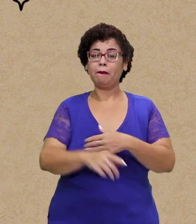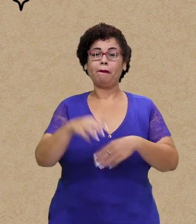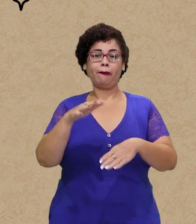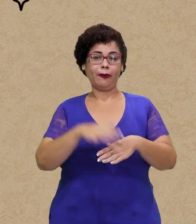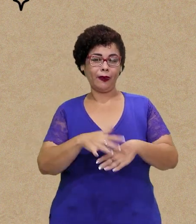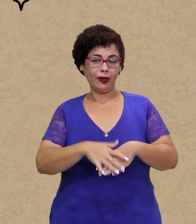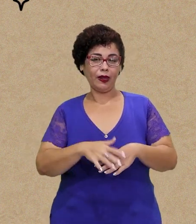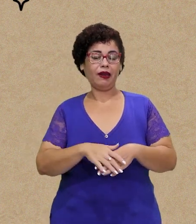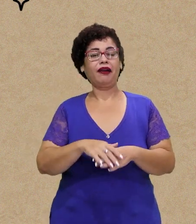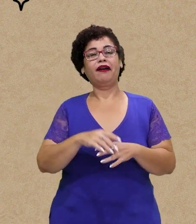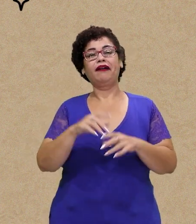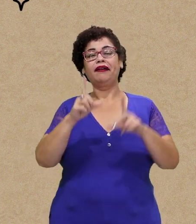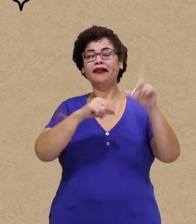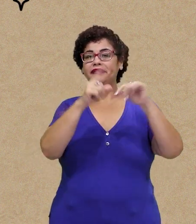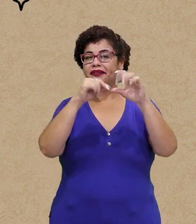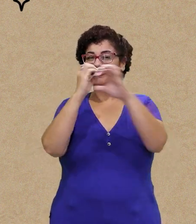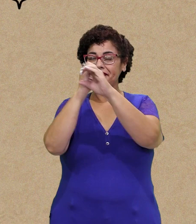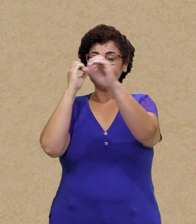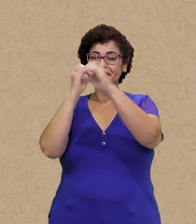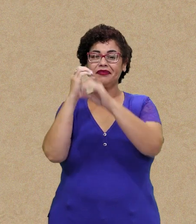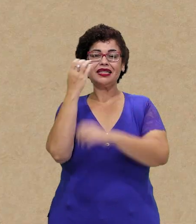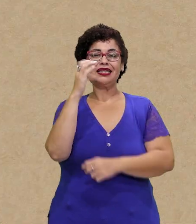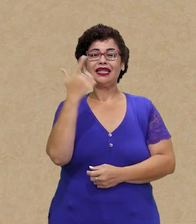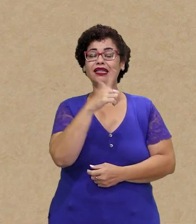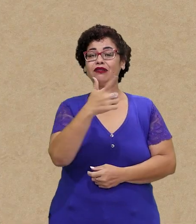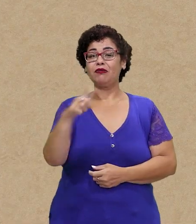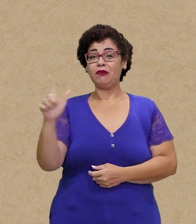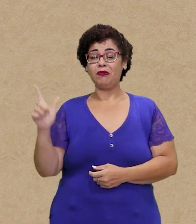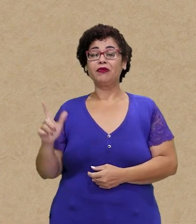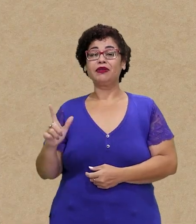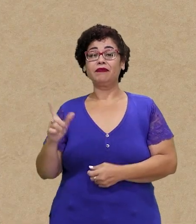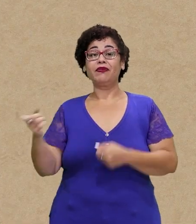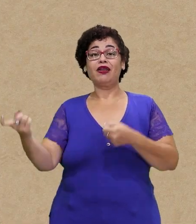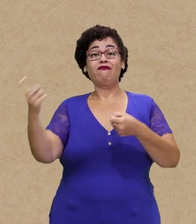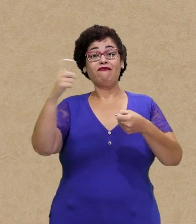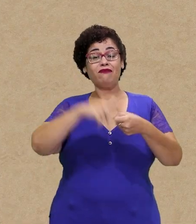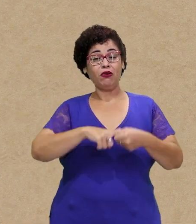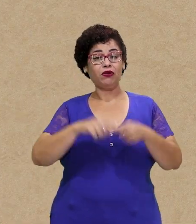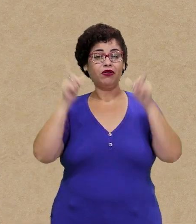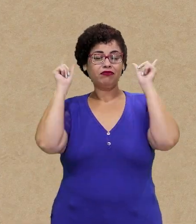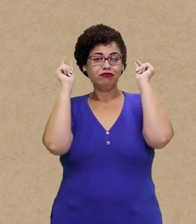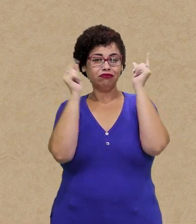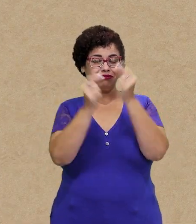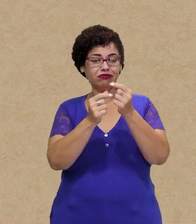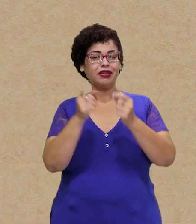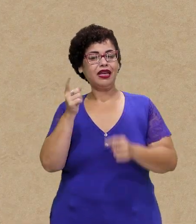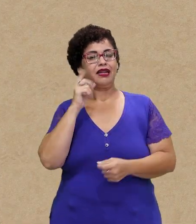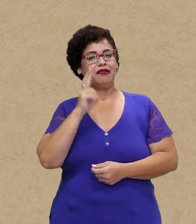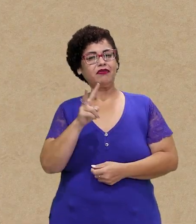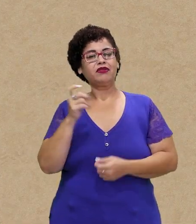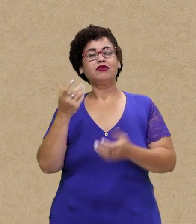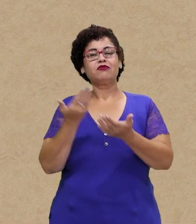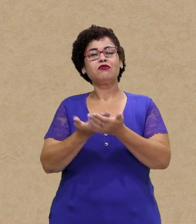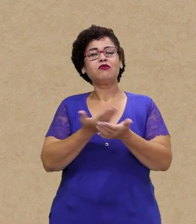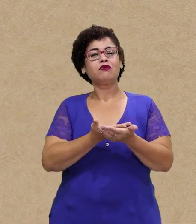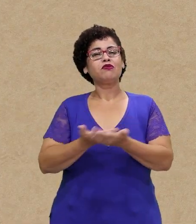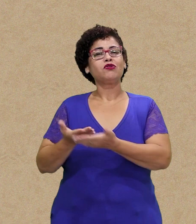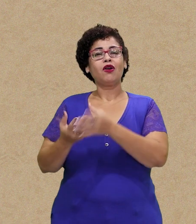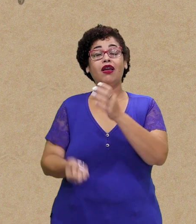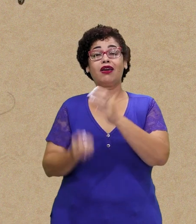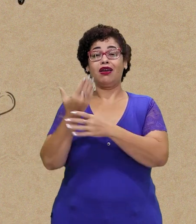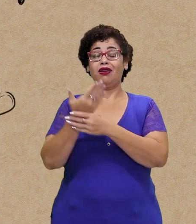em matemática, astronomia e outras ciências. Ao voltar à Grécia, Pitágoras criou a chamada